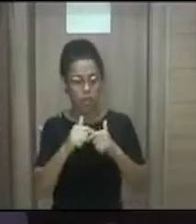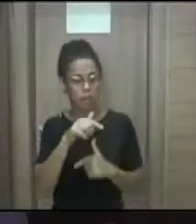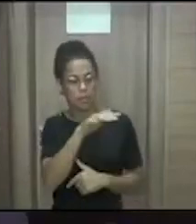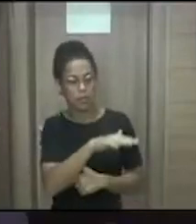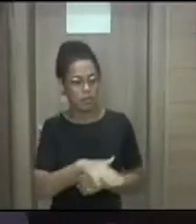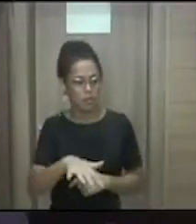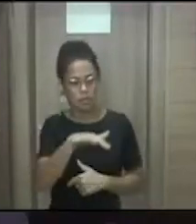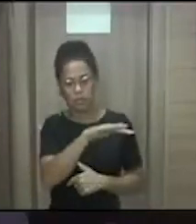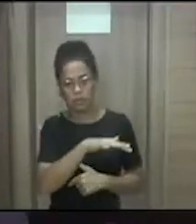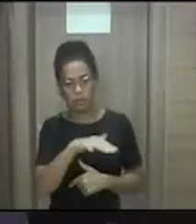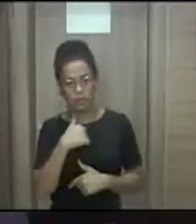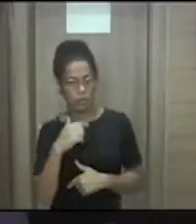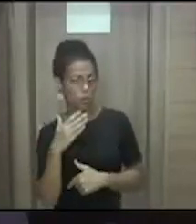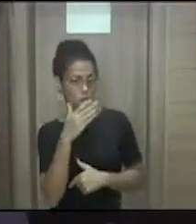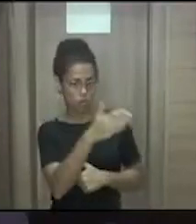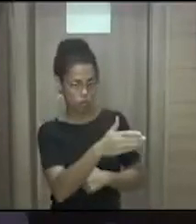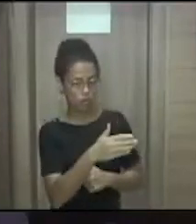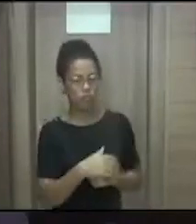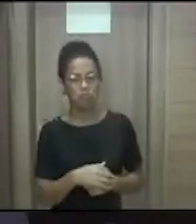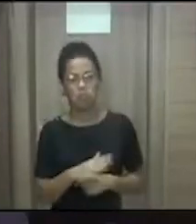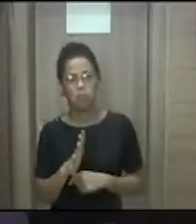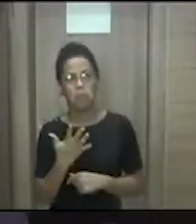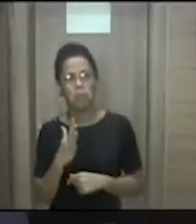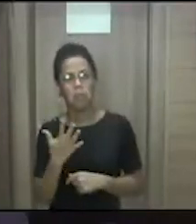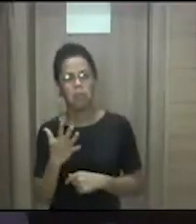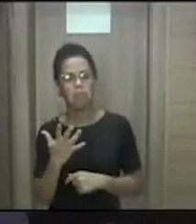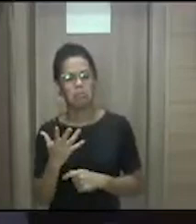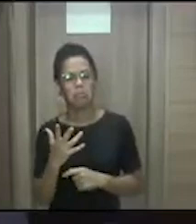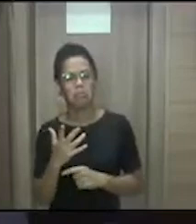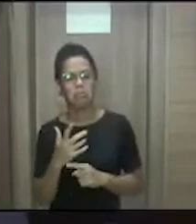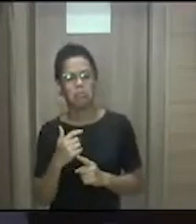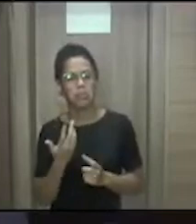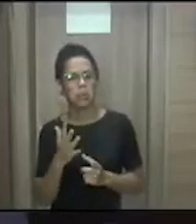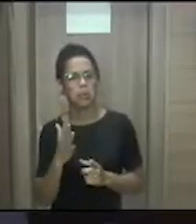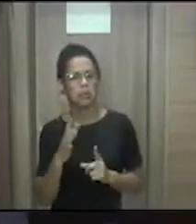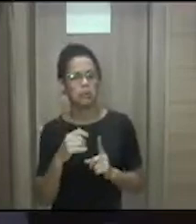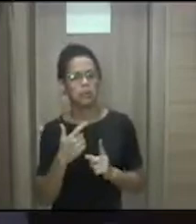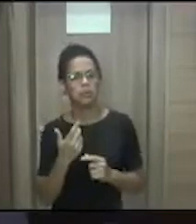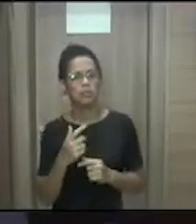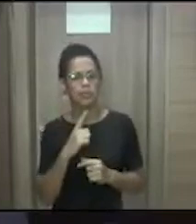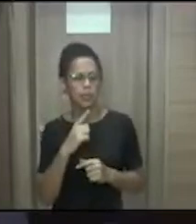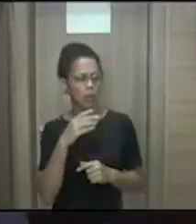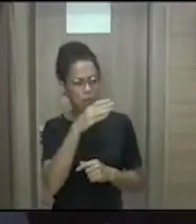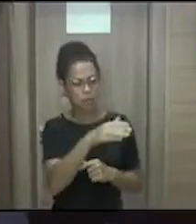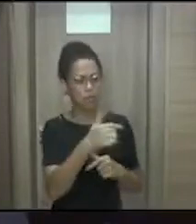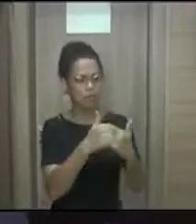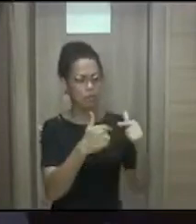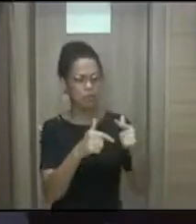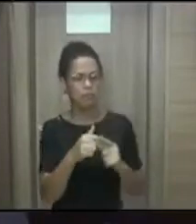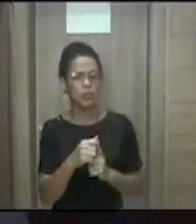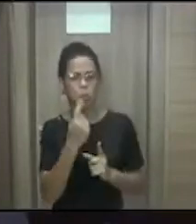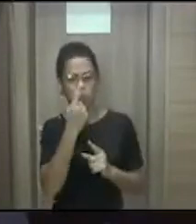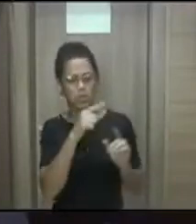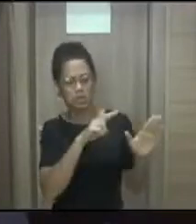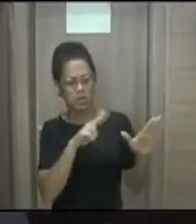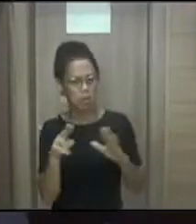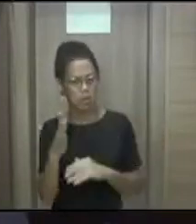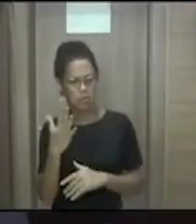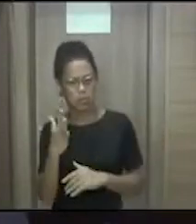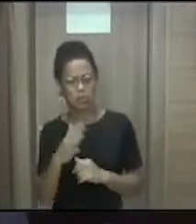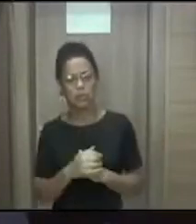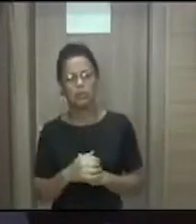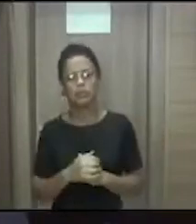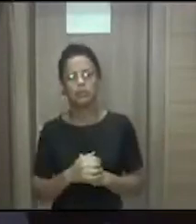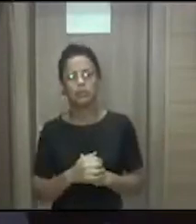da Cacilhos da Mancha. Aí eu fiquei uns 3, me lembro bem dessa cena. E quase uma semana em uma